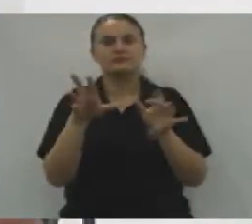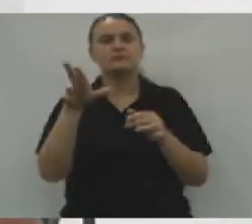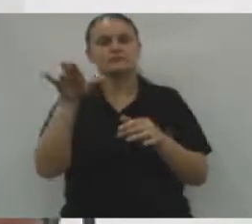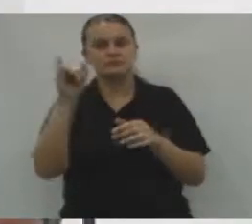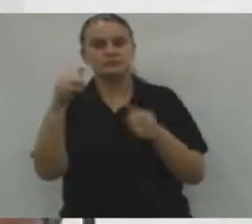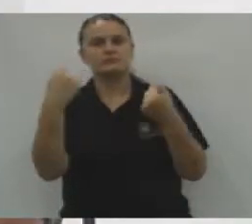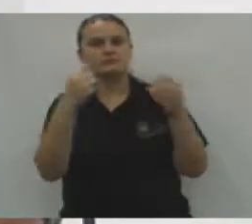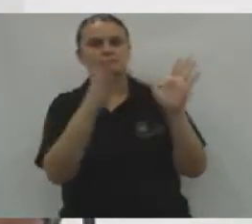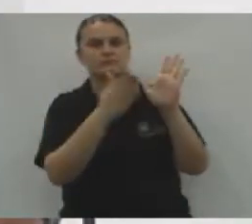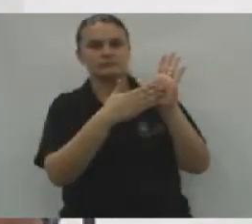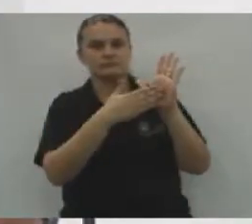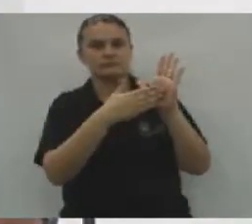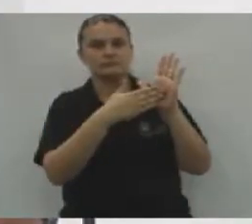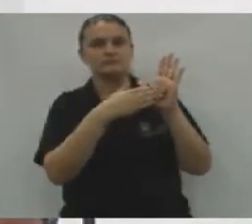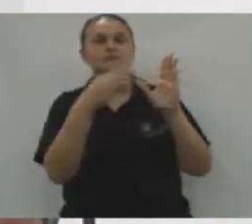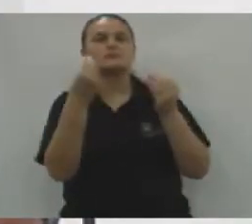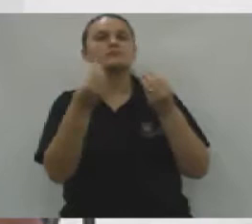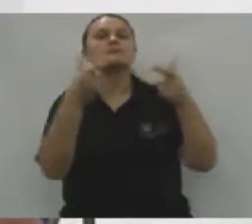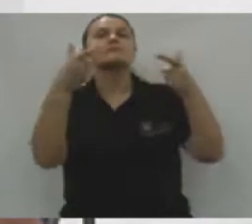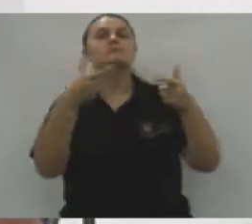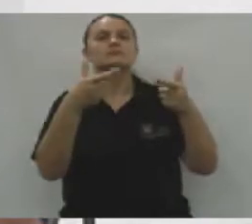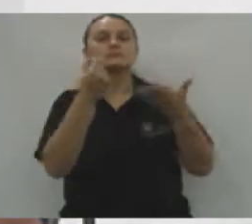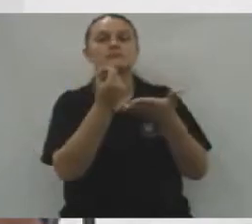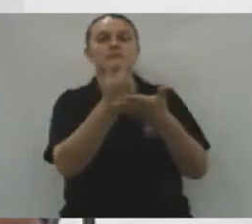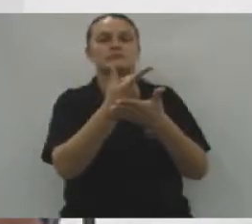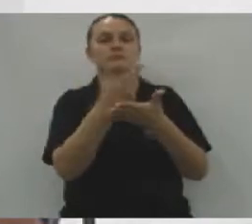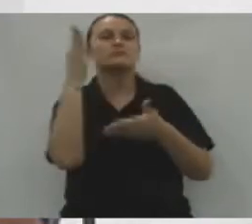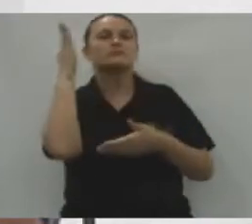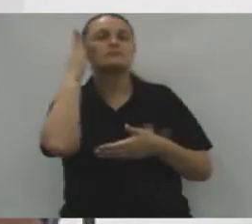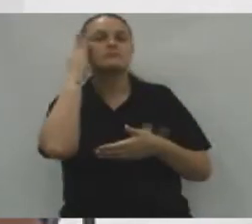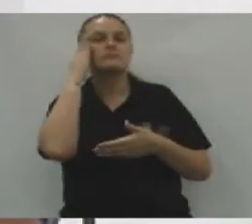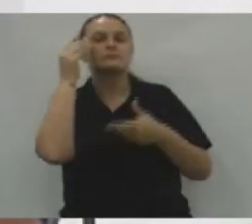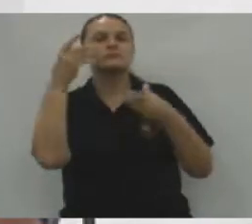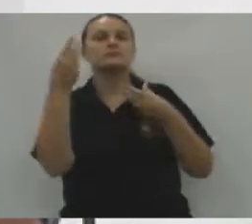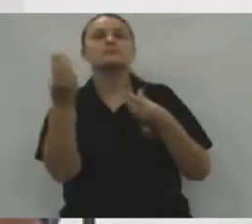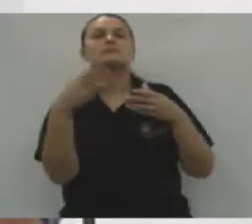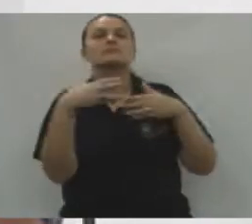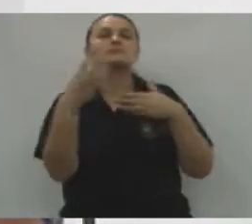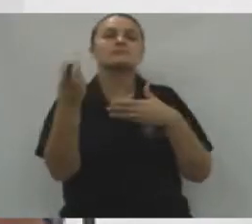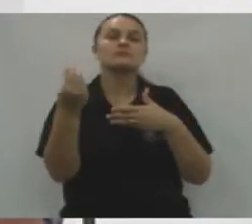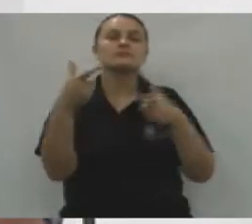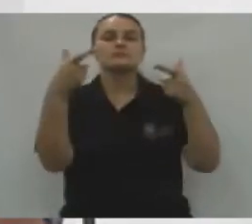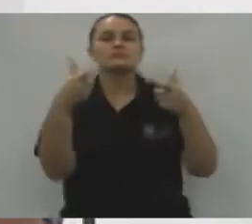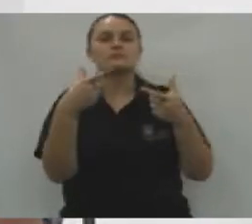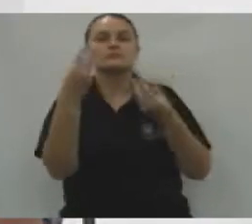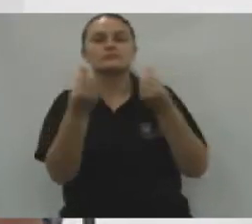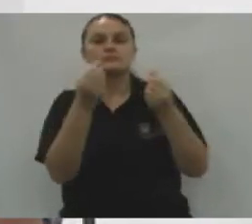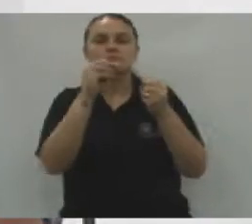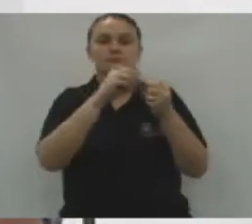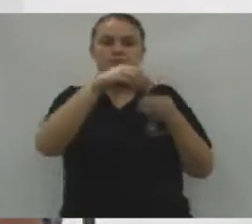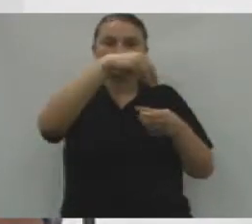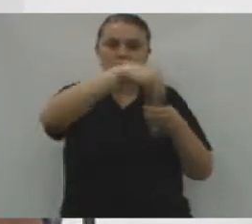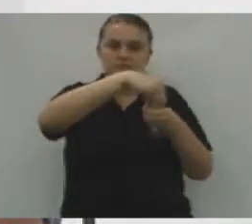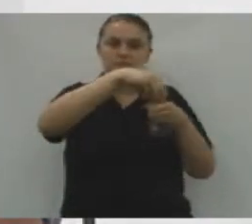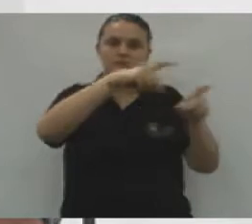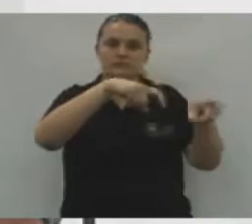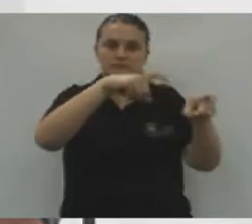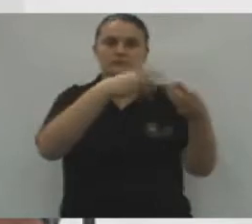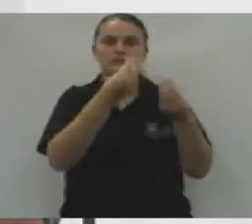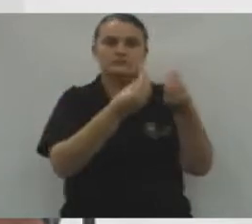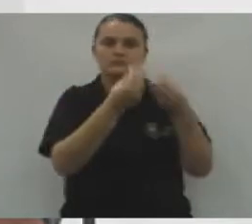vai ser exigido a rastreabilidade, onde o consumidor possa saber quando, onde e como que foi produzido esses